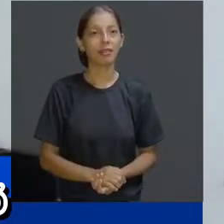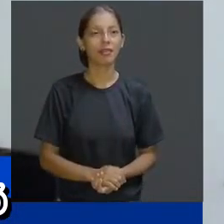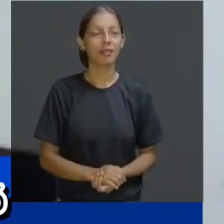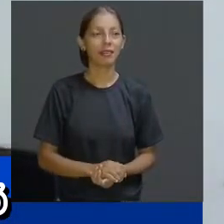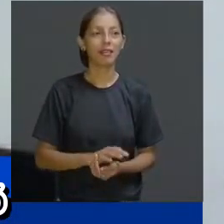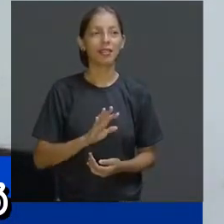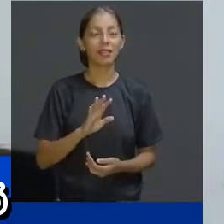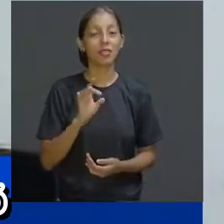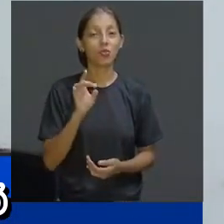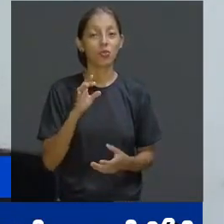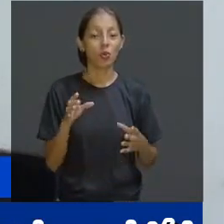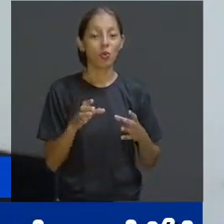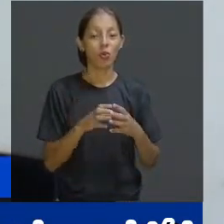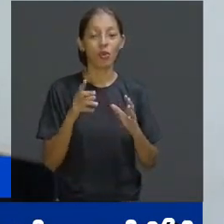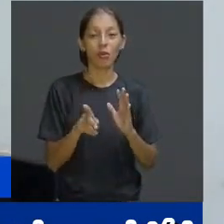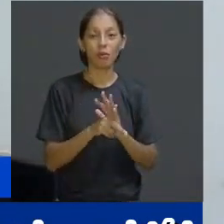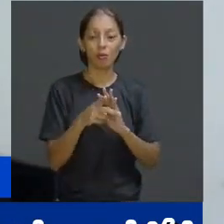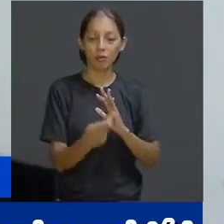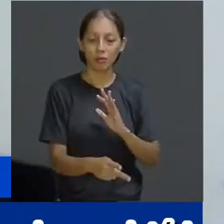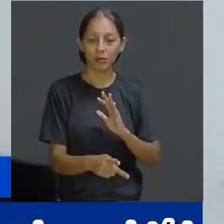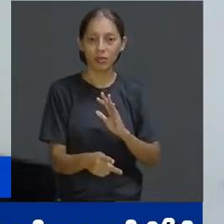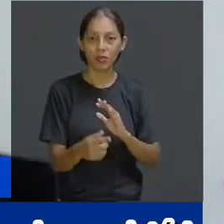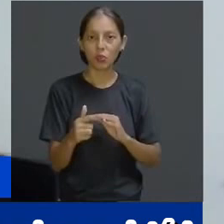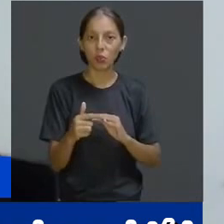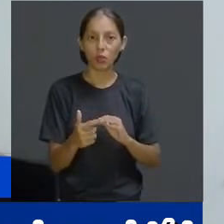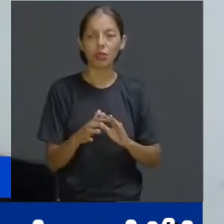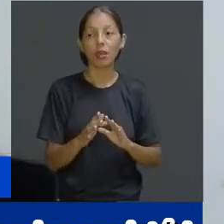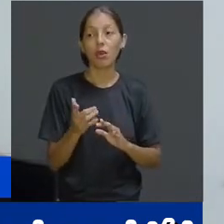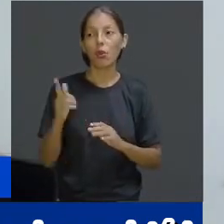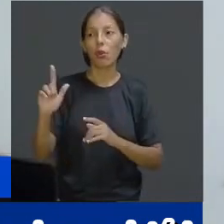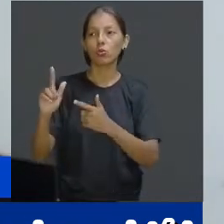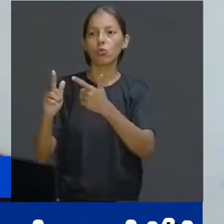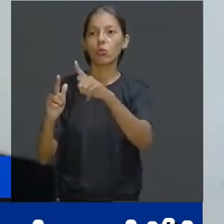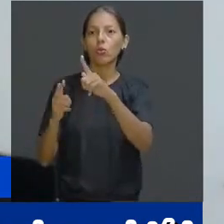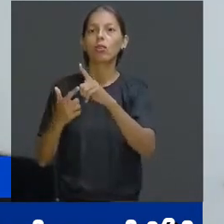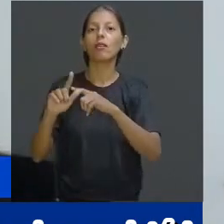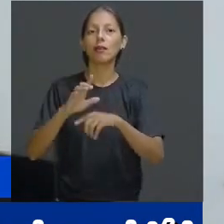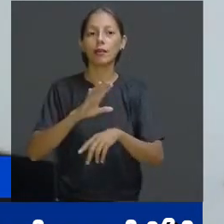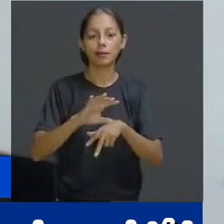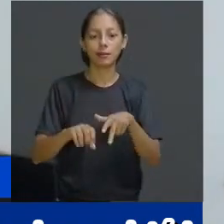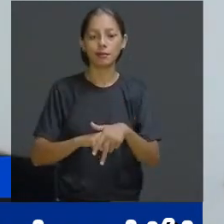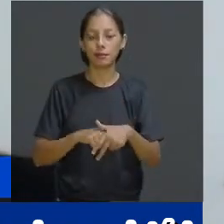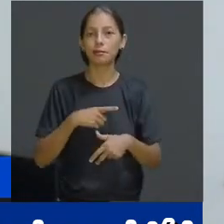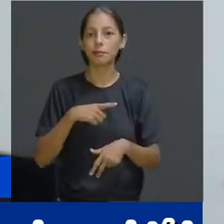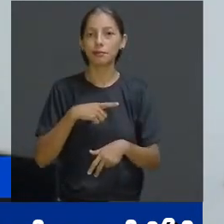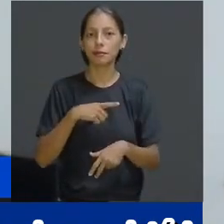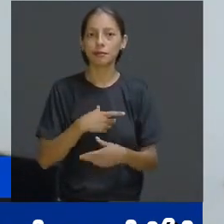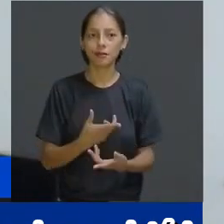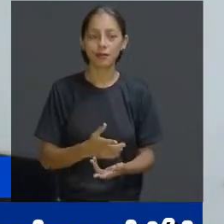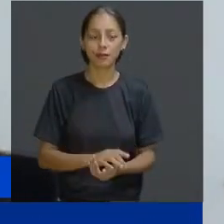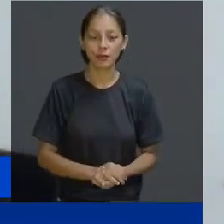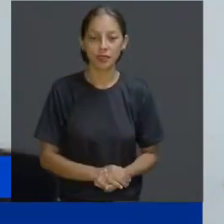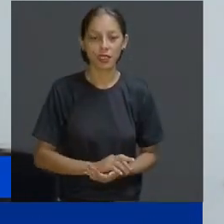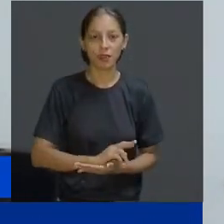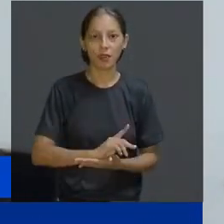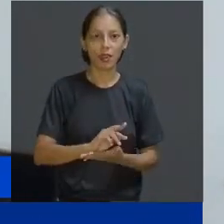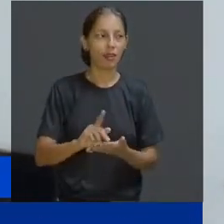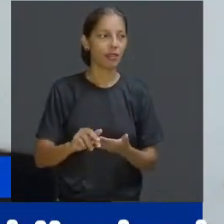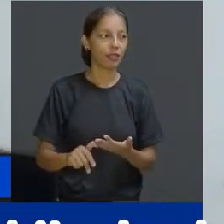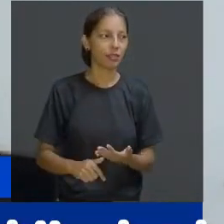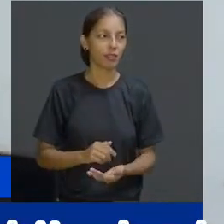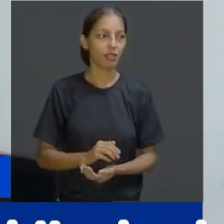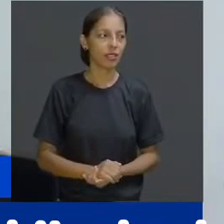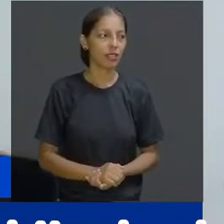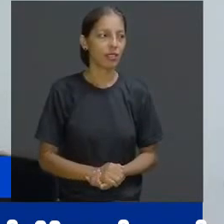causando o que seria similar na Justiça Eleitoral a uma proposição de demandas predatórias.